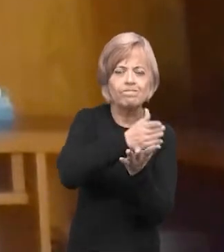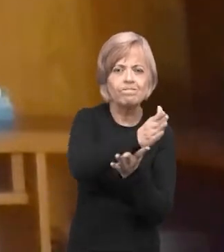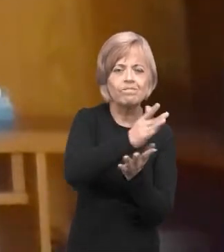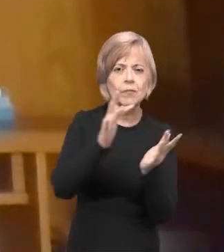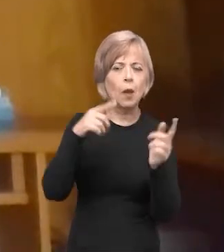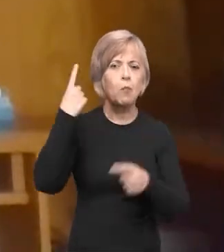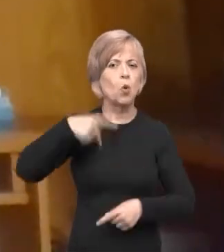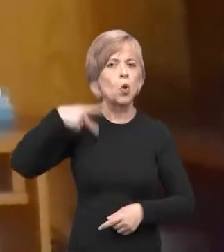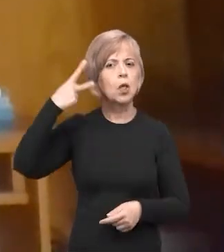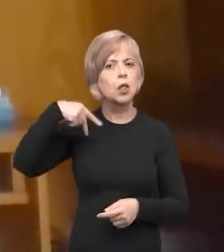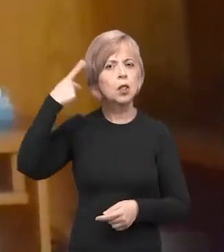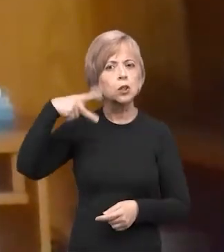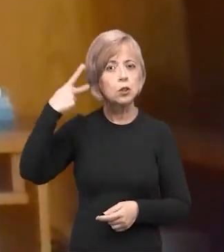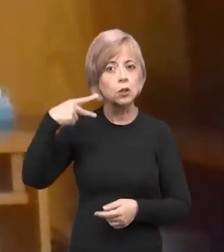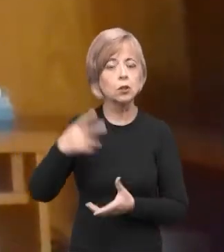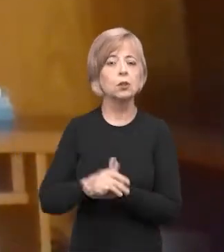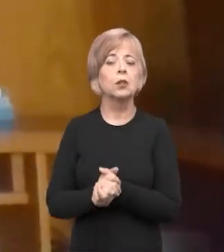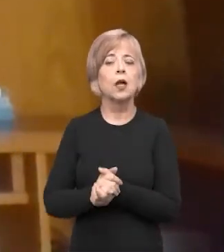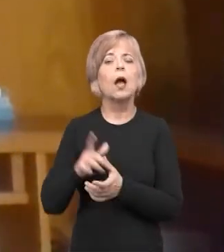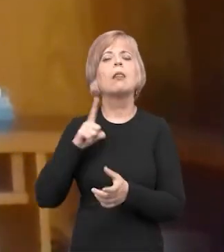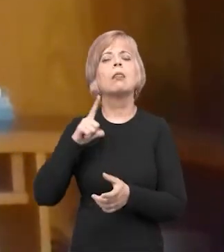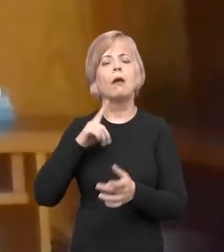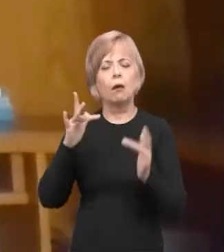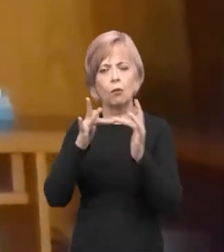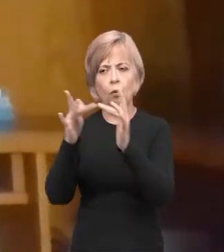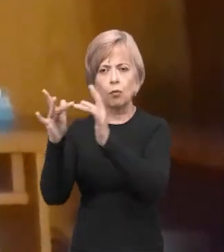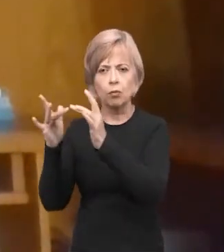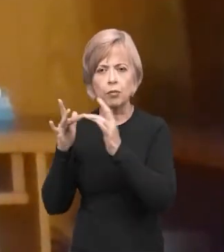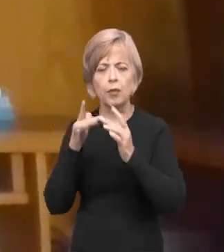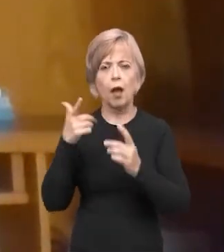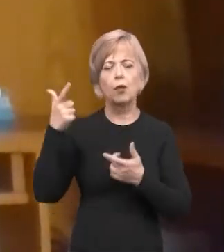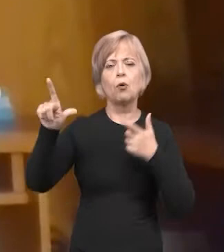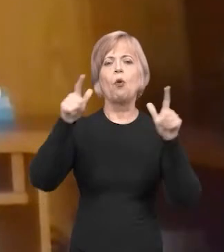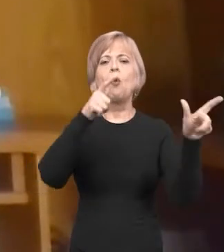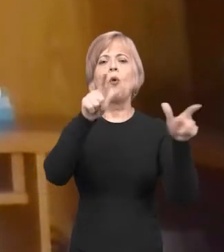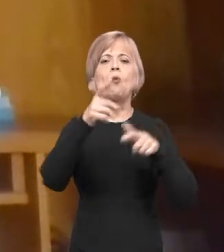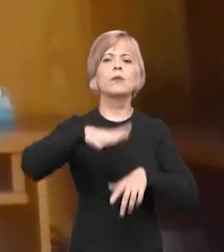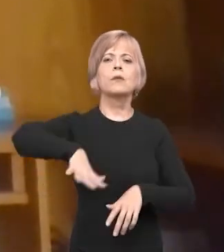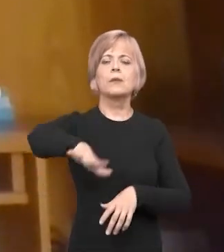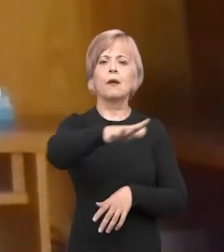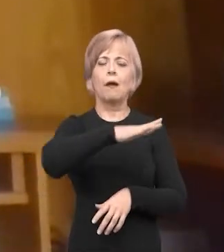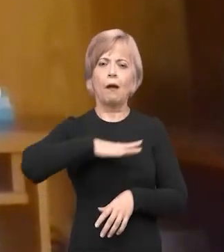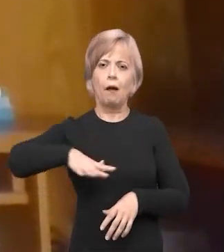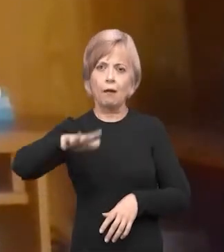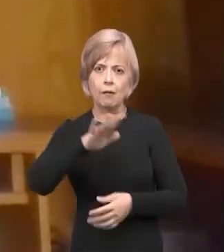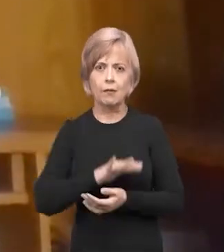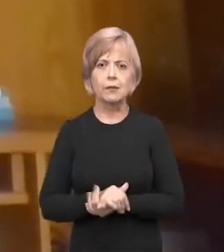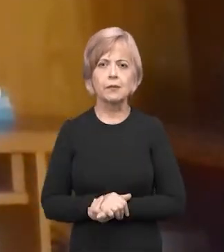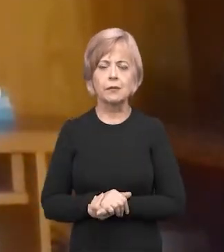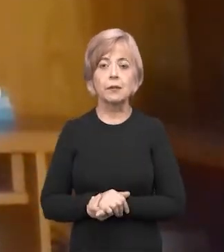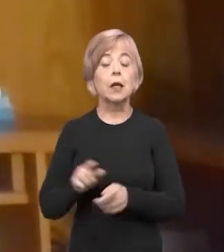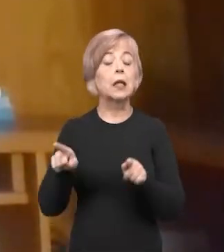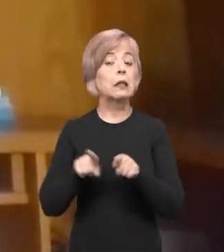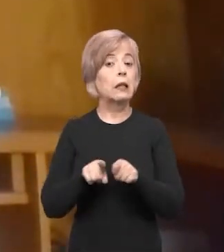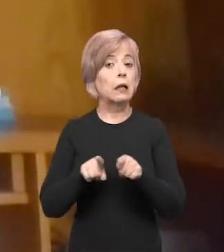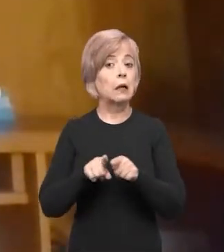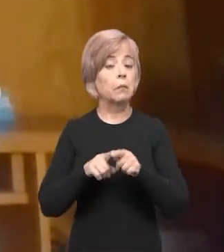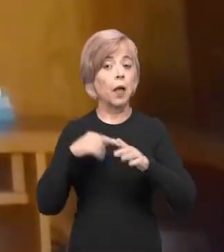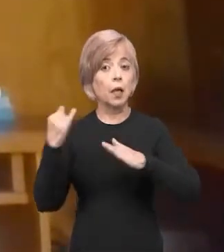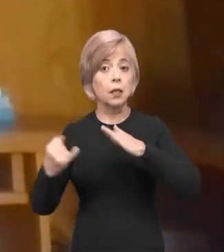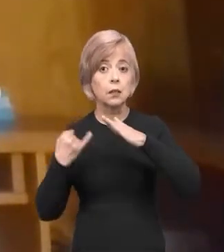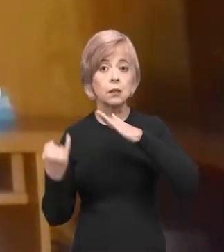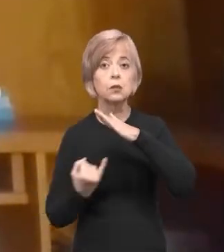todo em contato com os outros setores e as outras áreas, com contato também